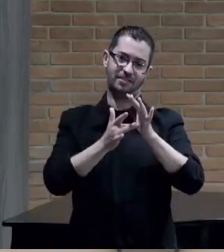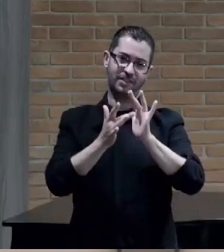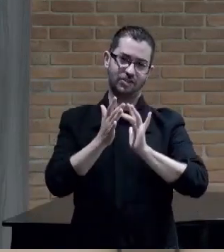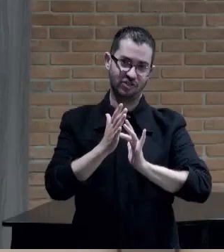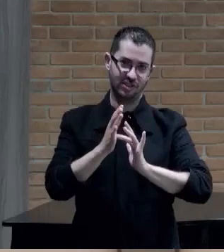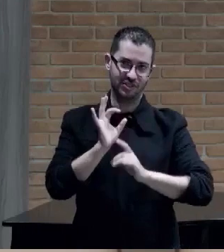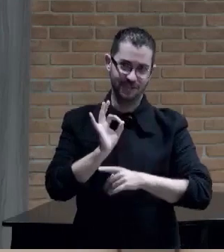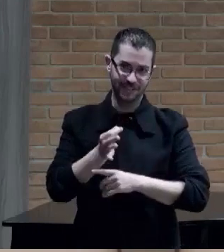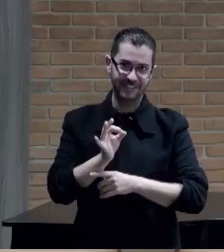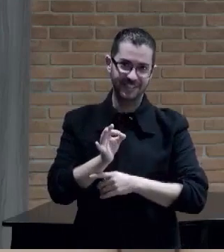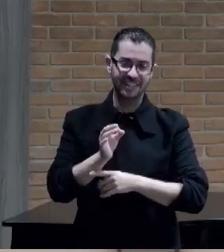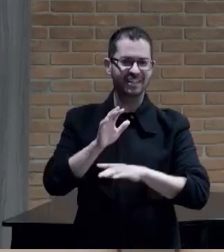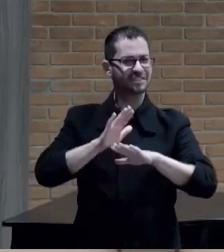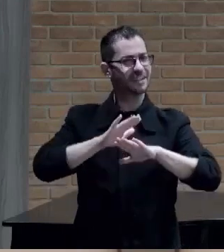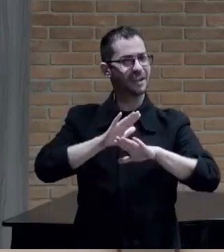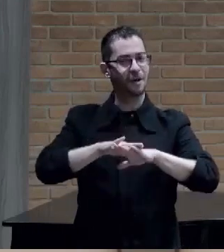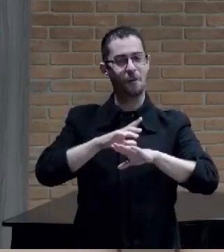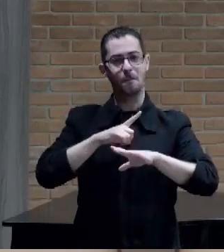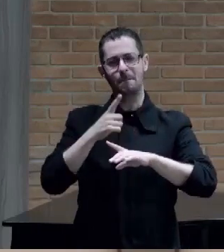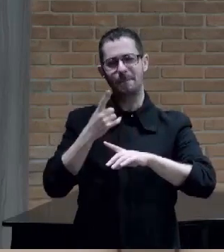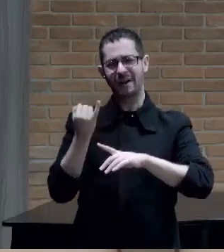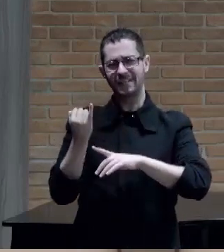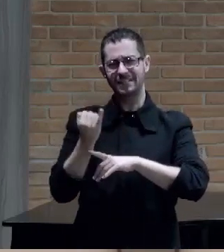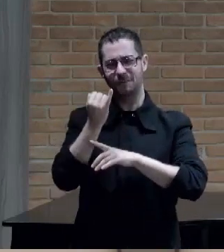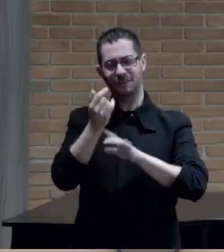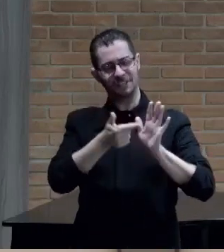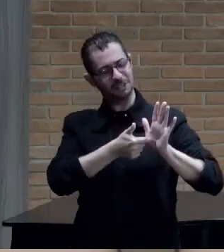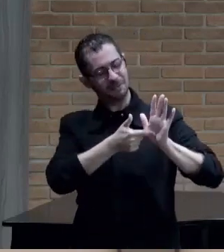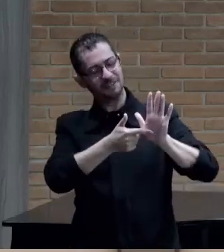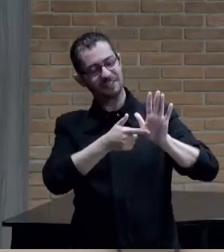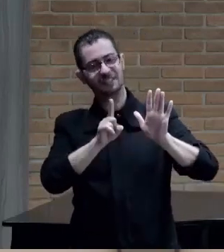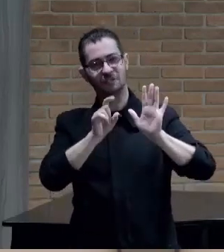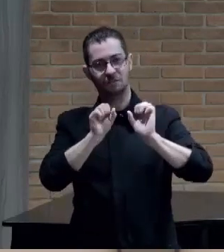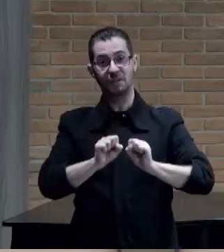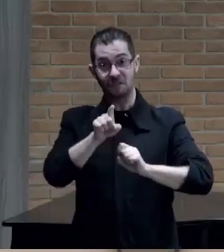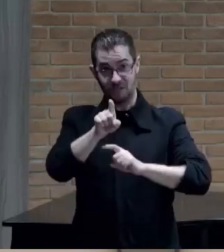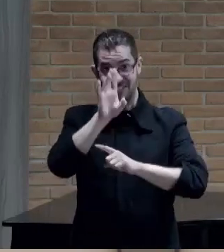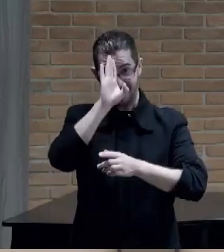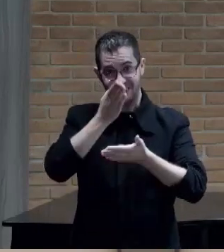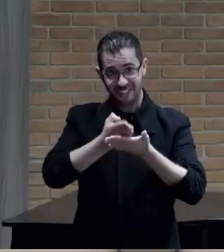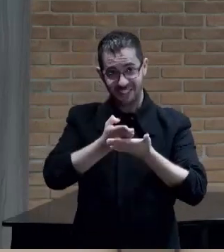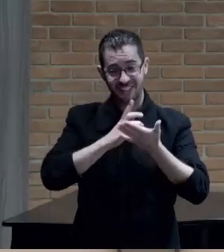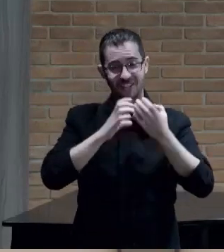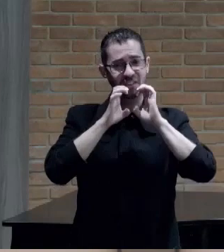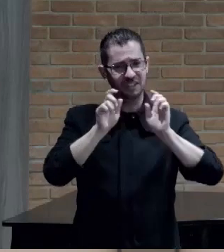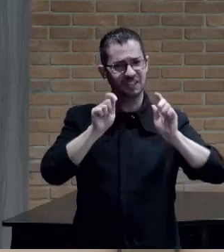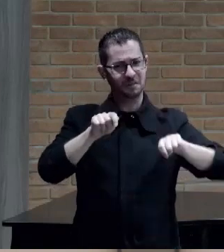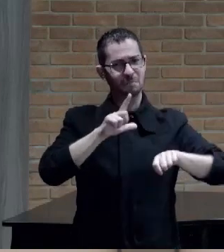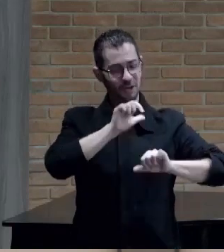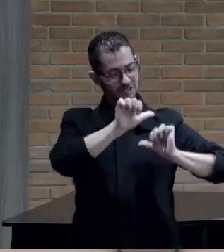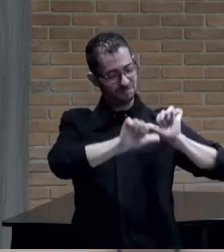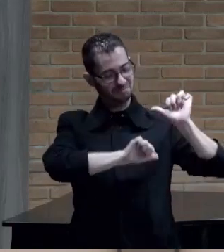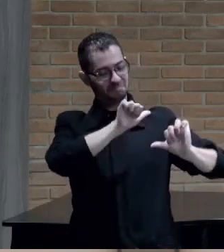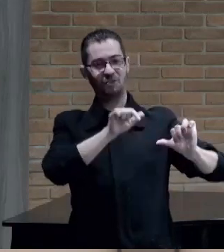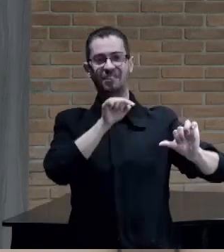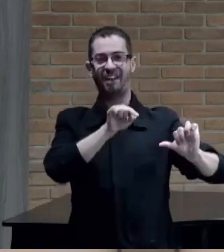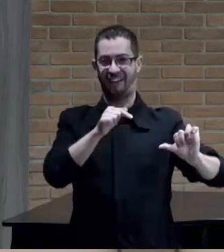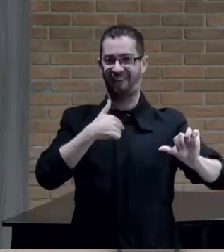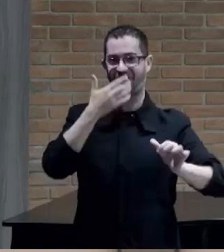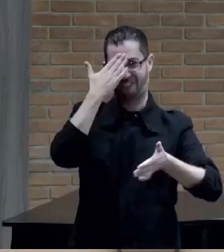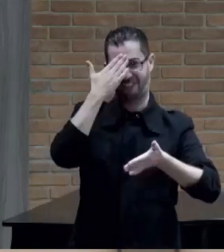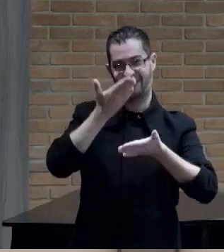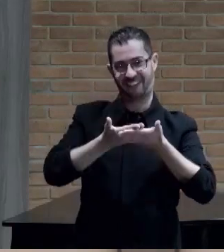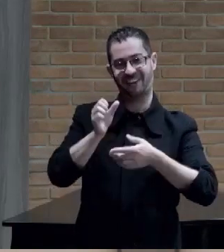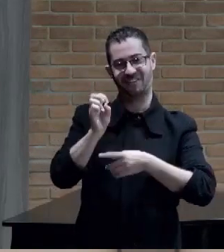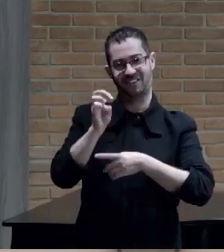Essa é a maior manifestação do poder. Você acredita que o Evangelho pode fazer isso? Eu creio que sim, porque é só